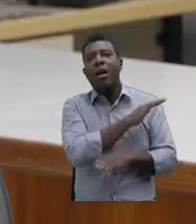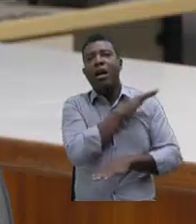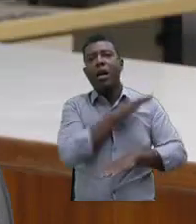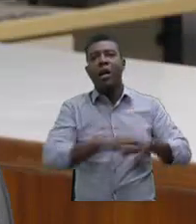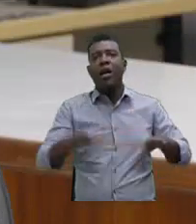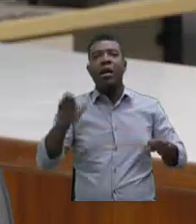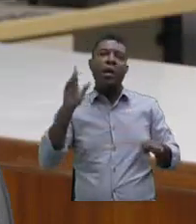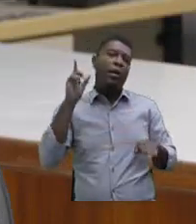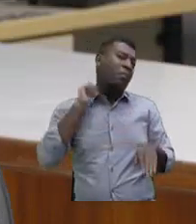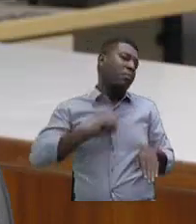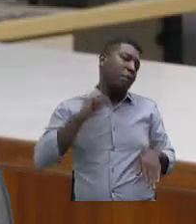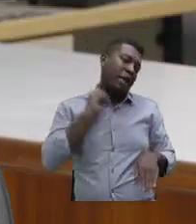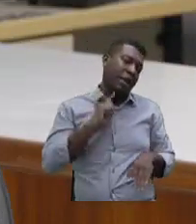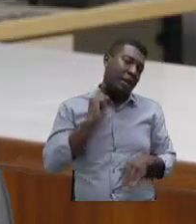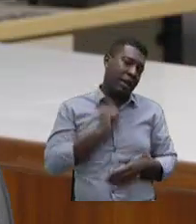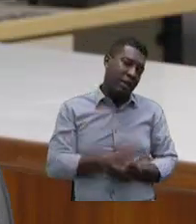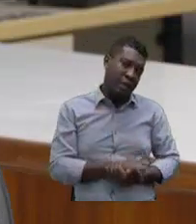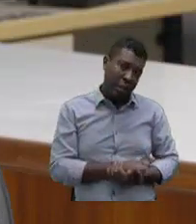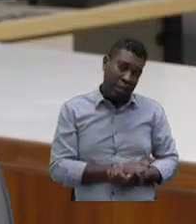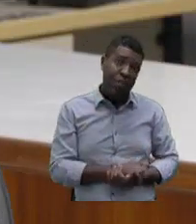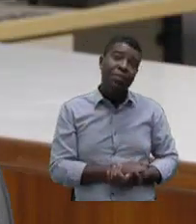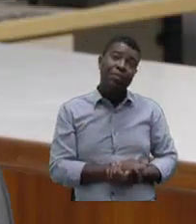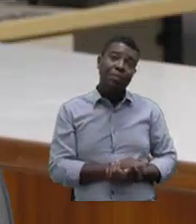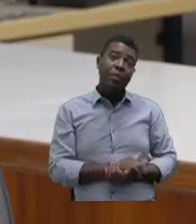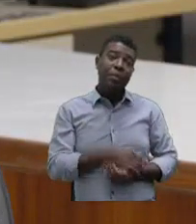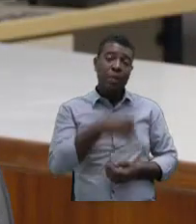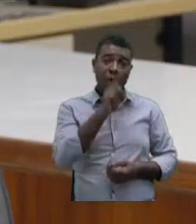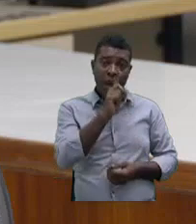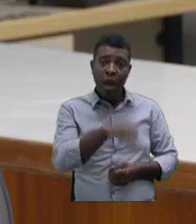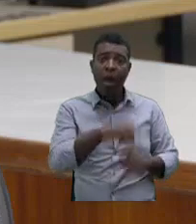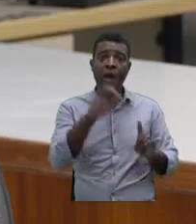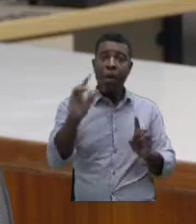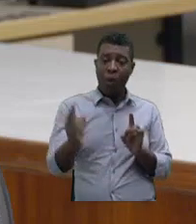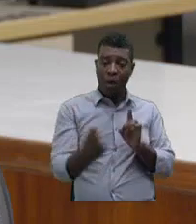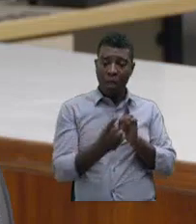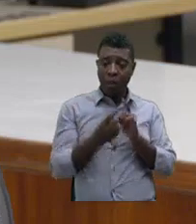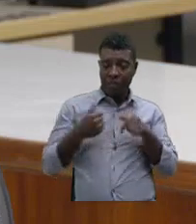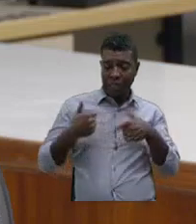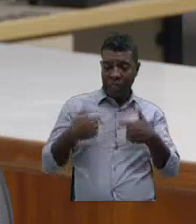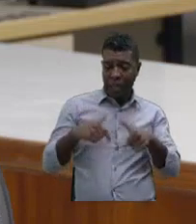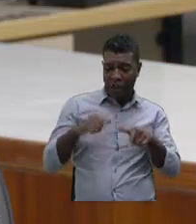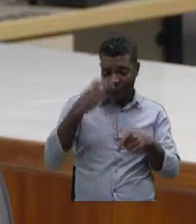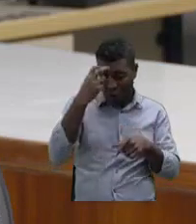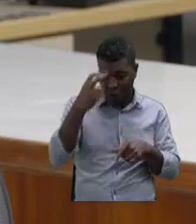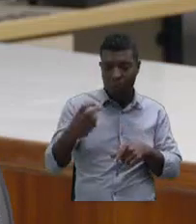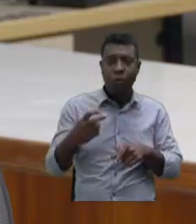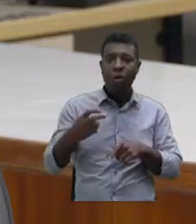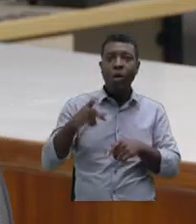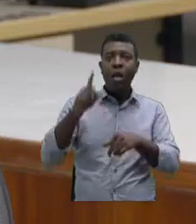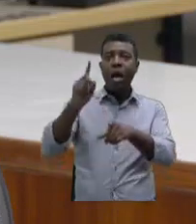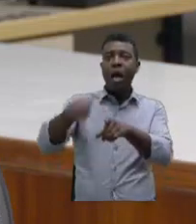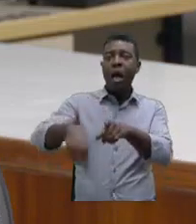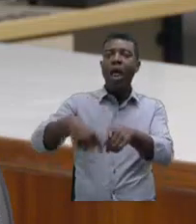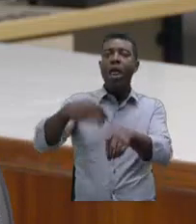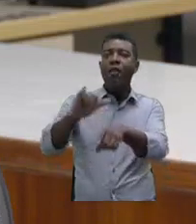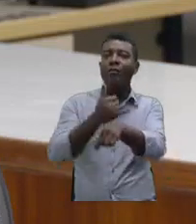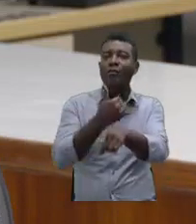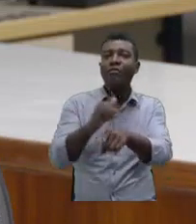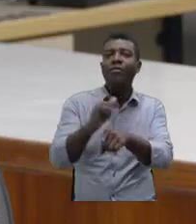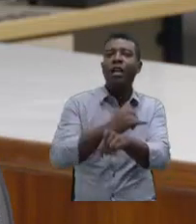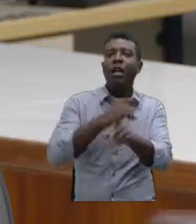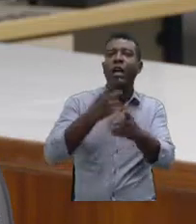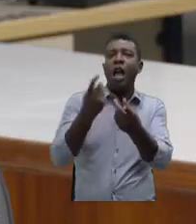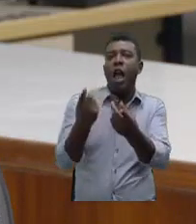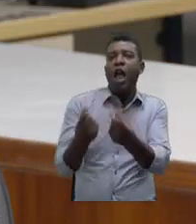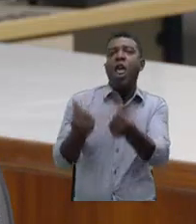de atendimento do serviço de cultura, dos recursos de cultura para todo o